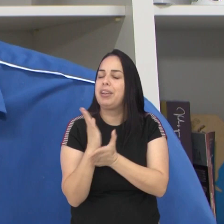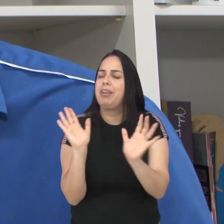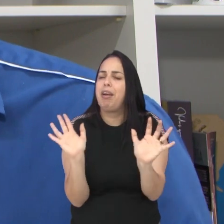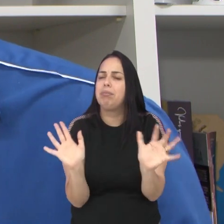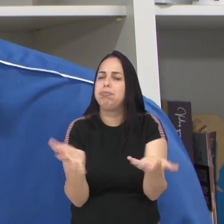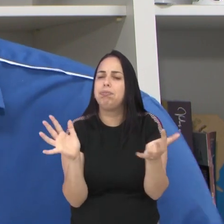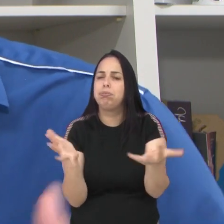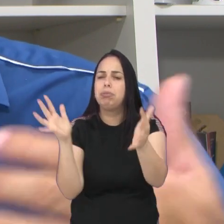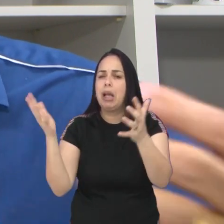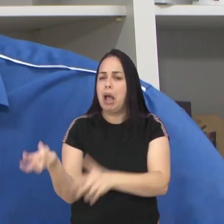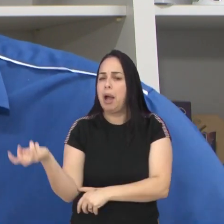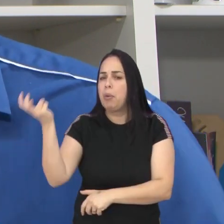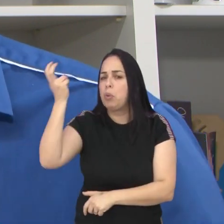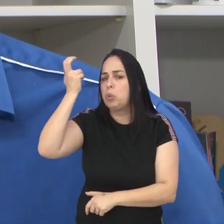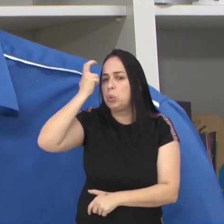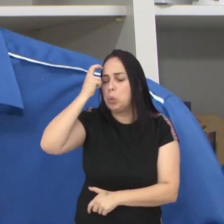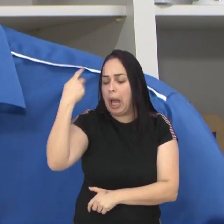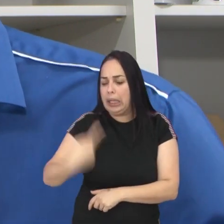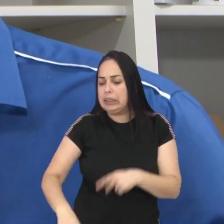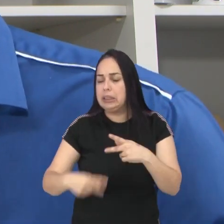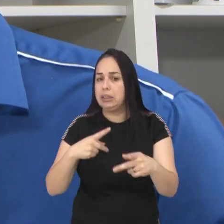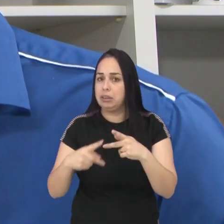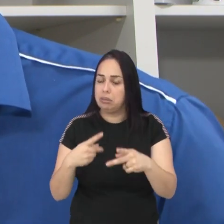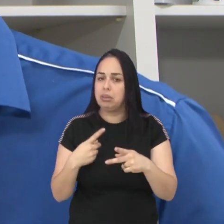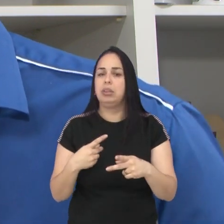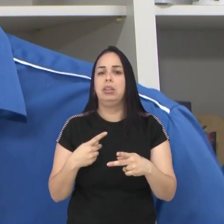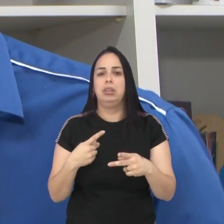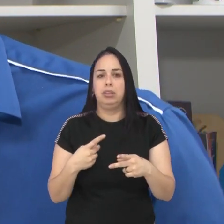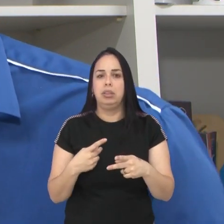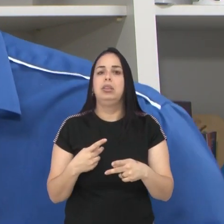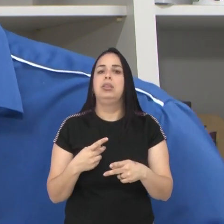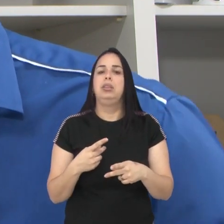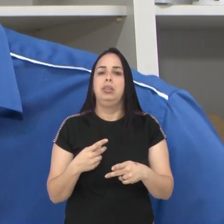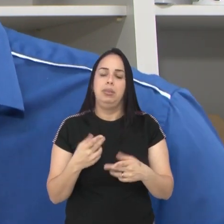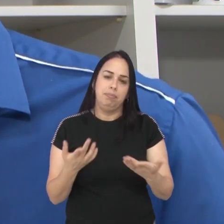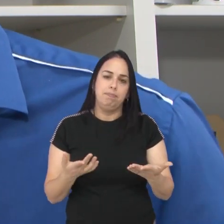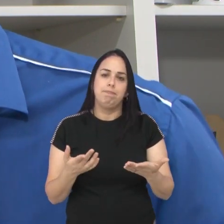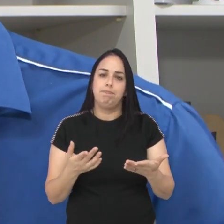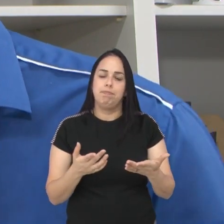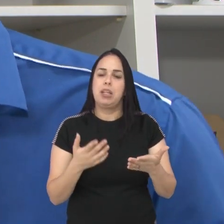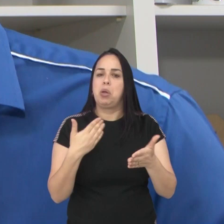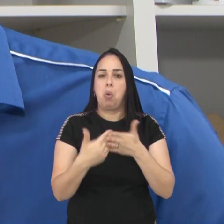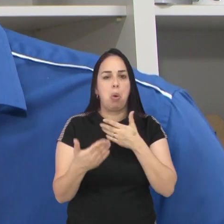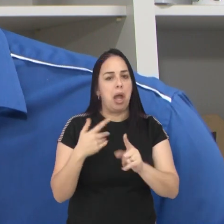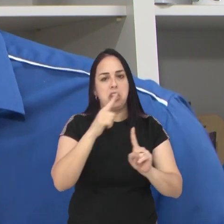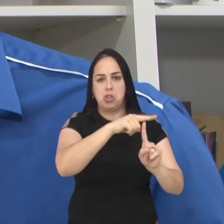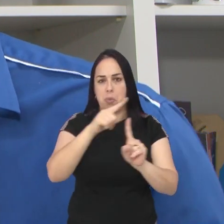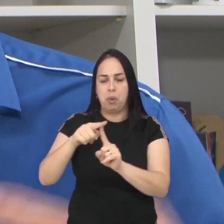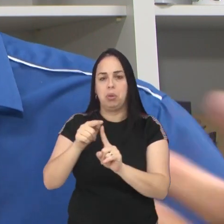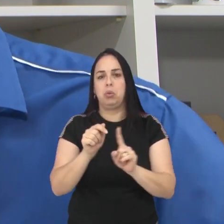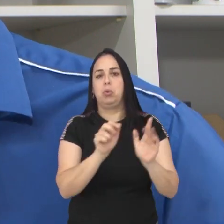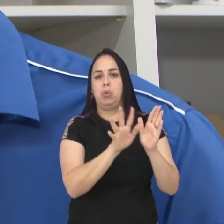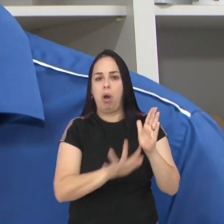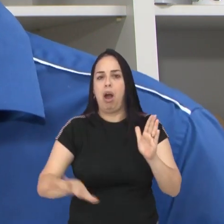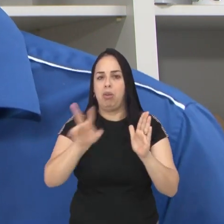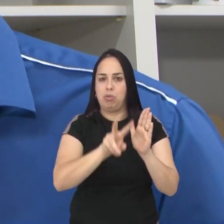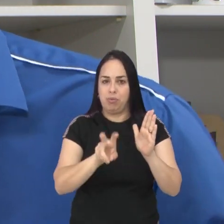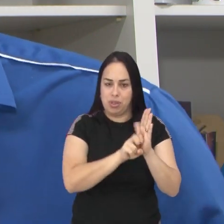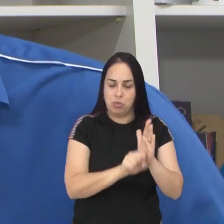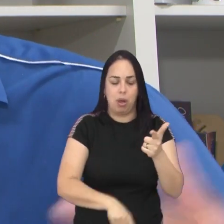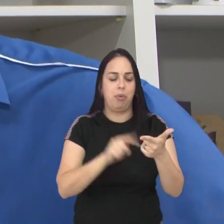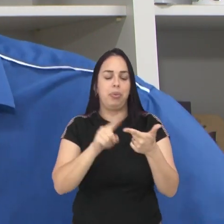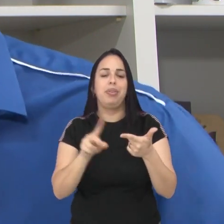que fomenta a cultura na nossa cidade, seja ela nos diversos tipos, no audiovisual,